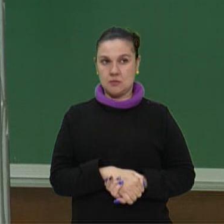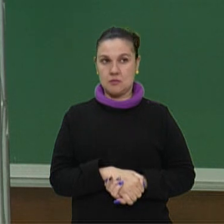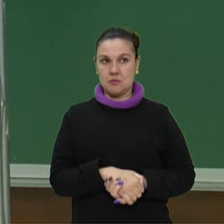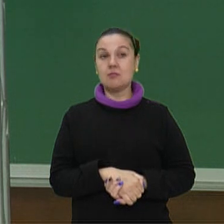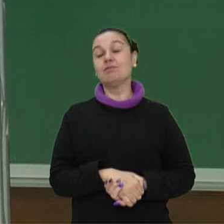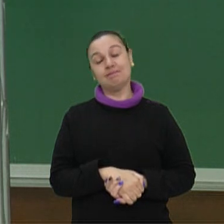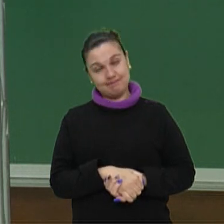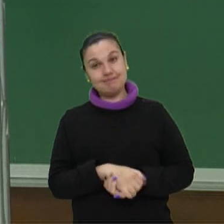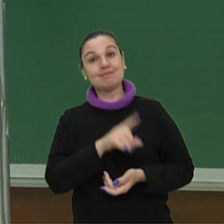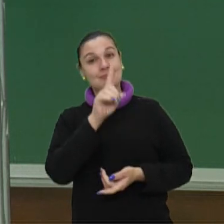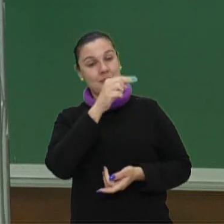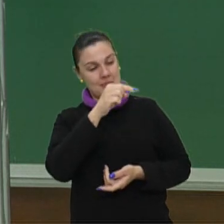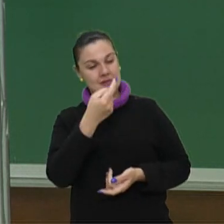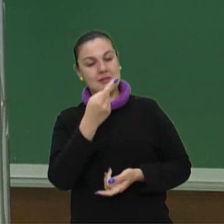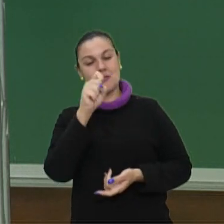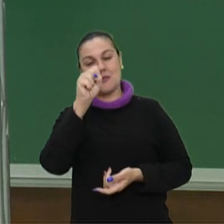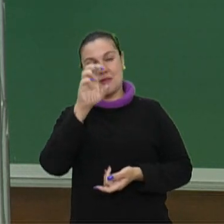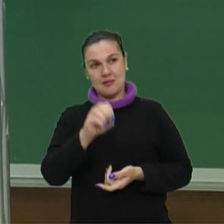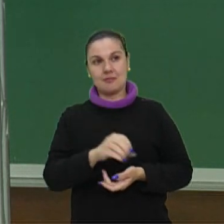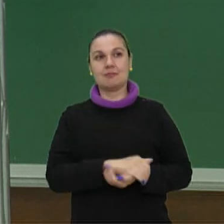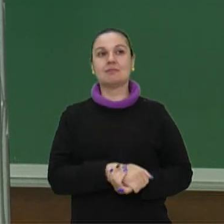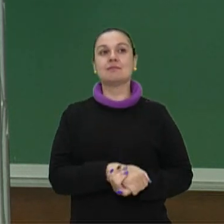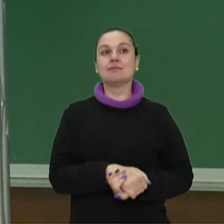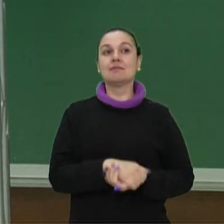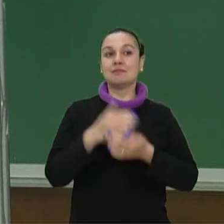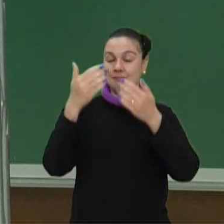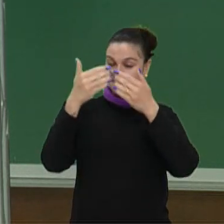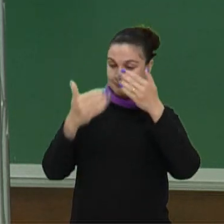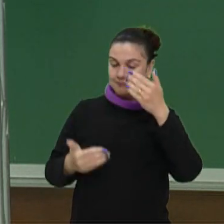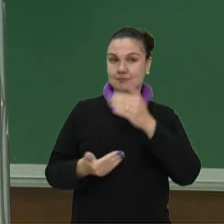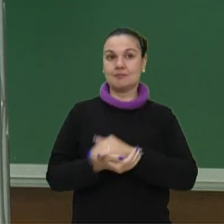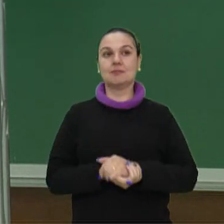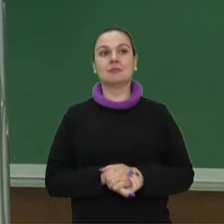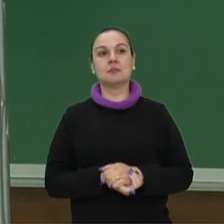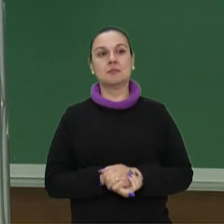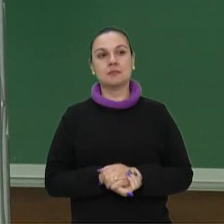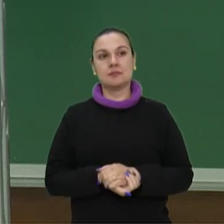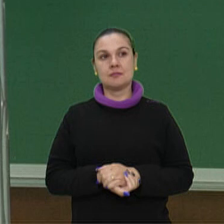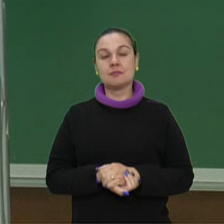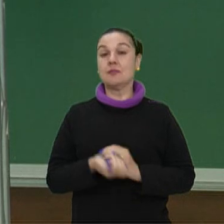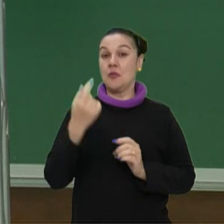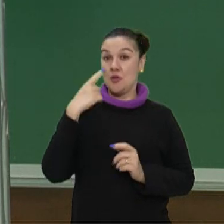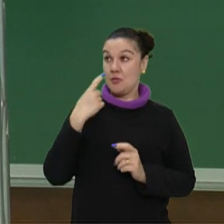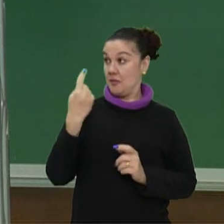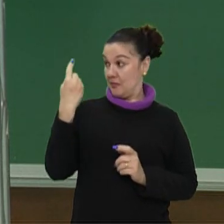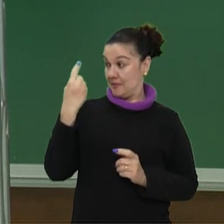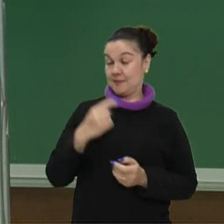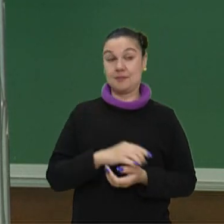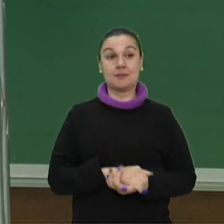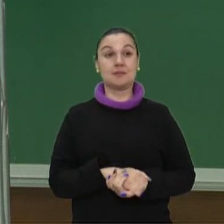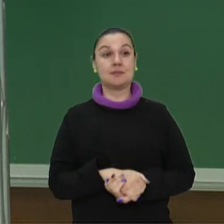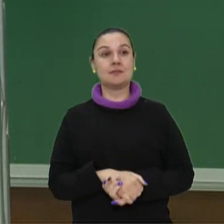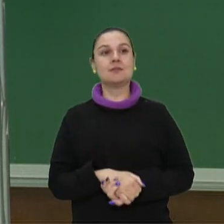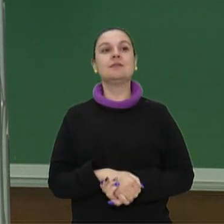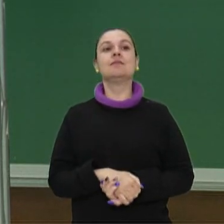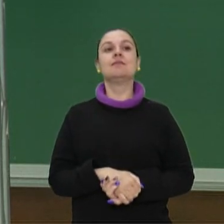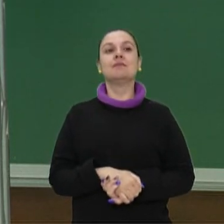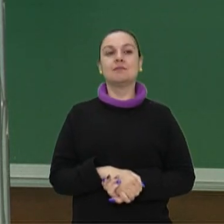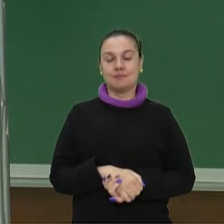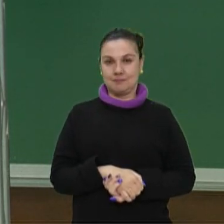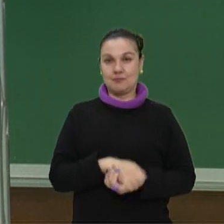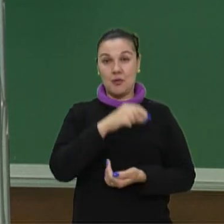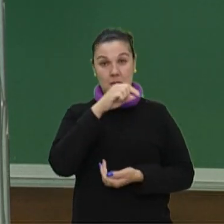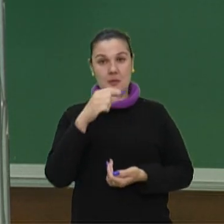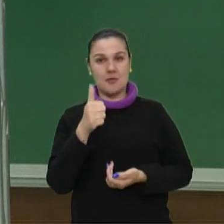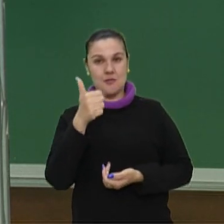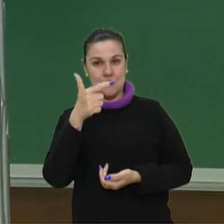menos 12 vai dar menos 180, né? É isso aí, então é 15 menos 12, né? Vamos lá. Menos 12 é uma, 15